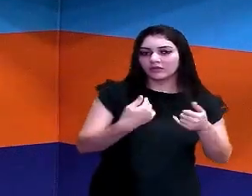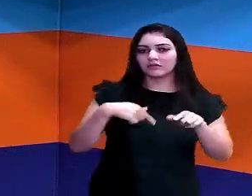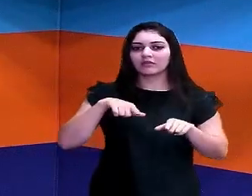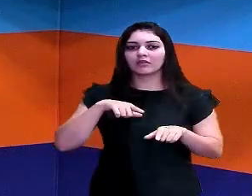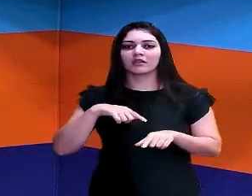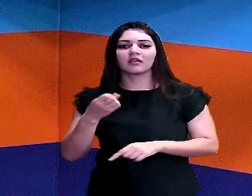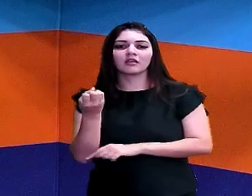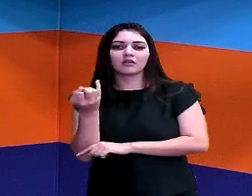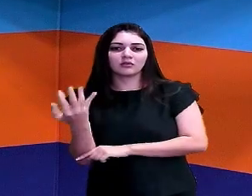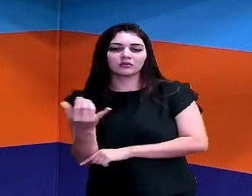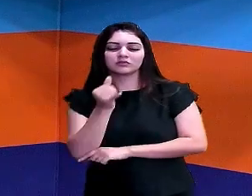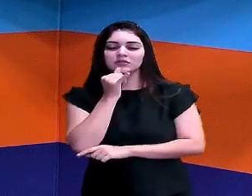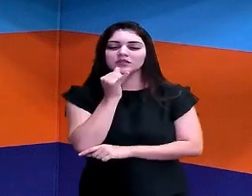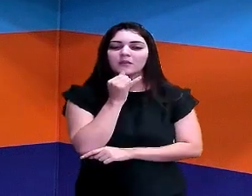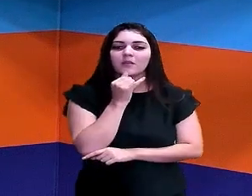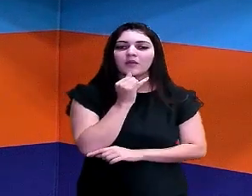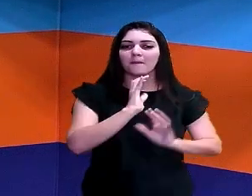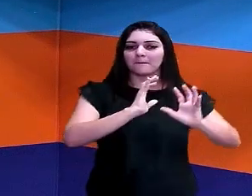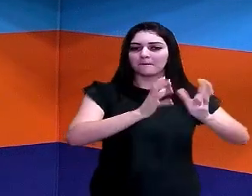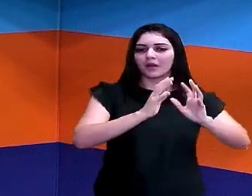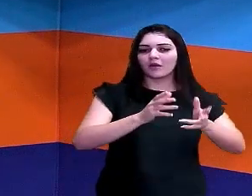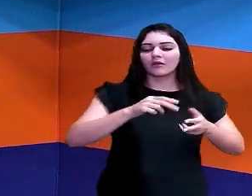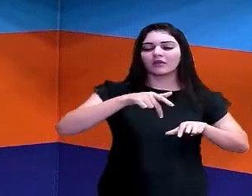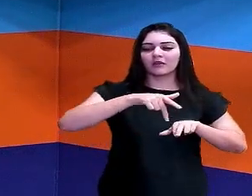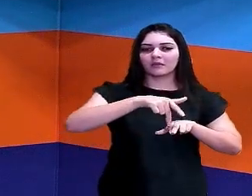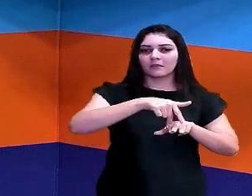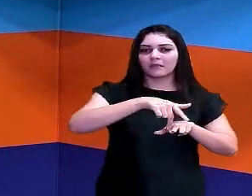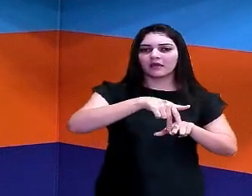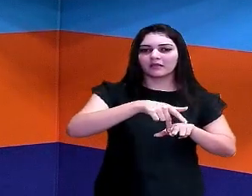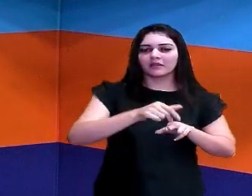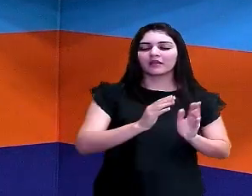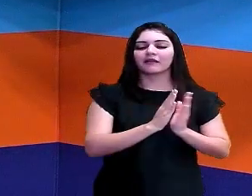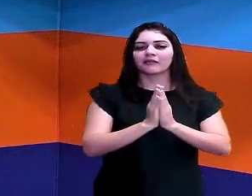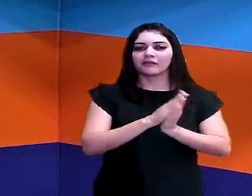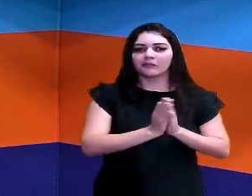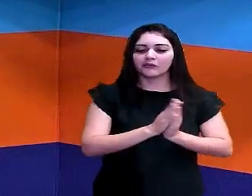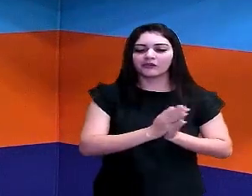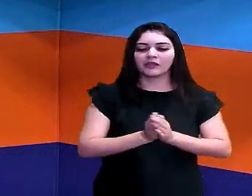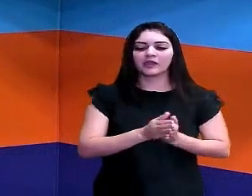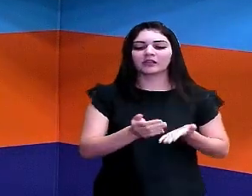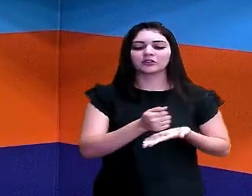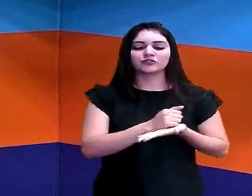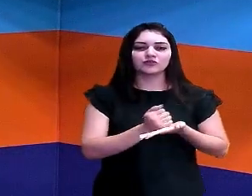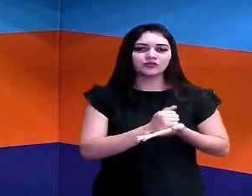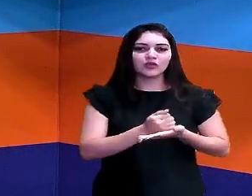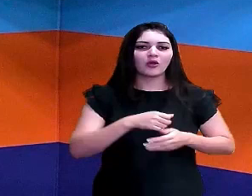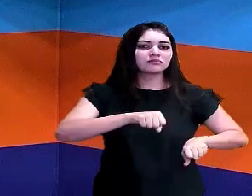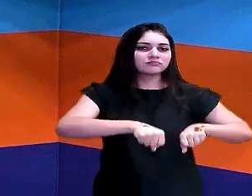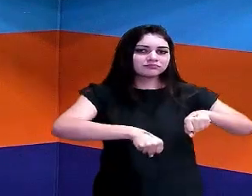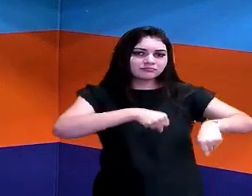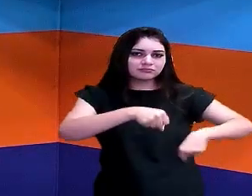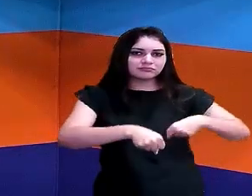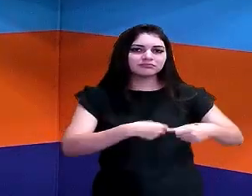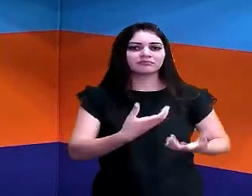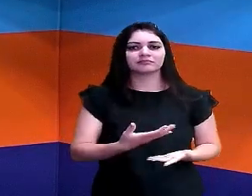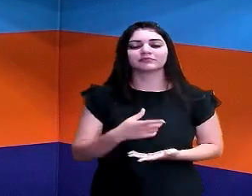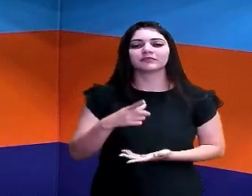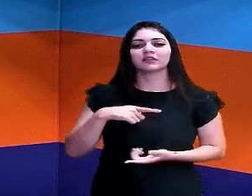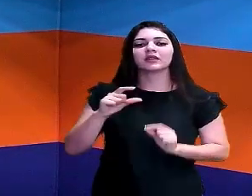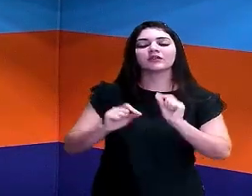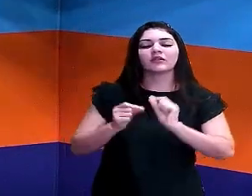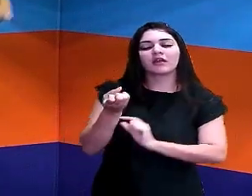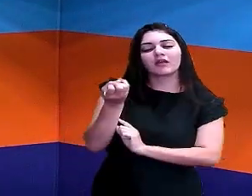quantidades. Eu tenho bola, patinete, boneca, jogos e bicicleta. E aqui eu tenho